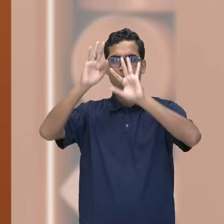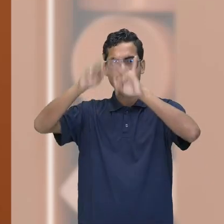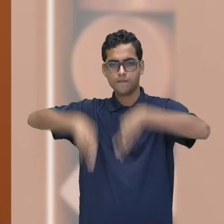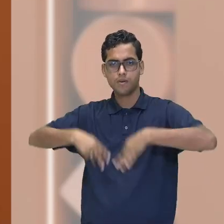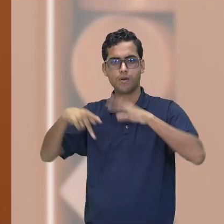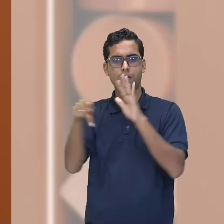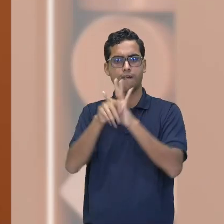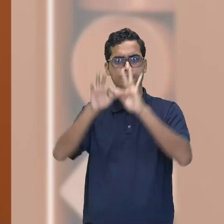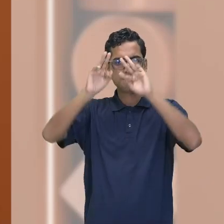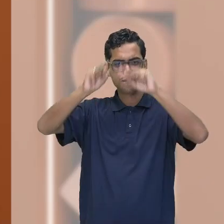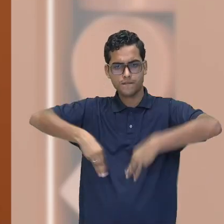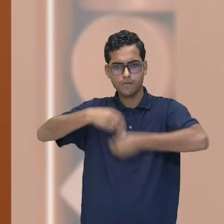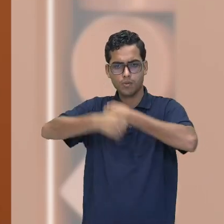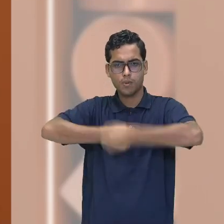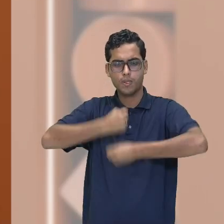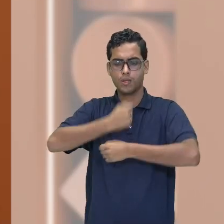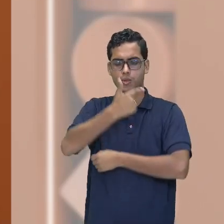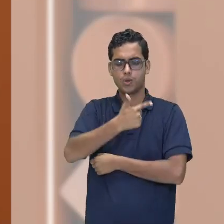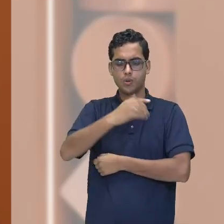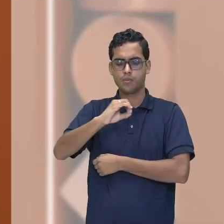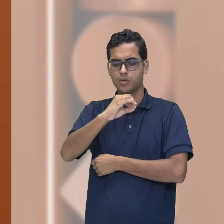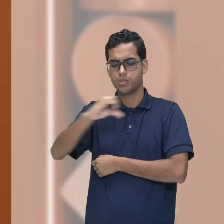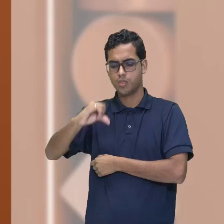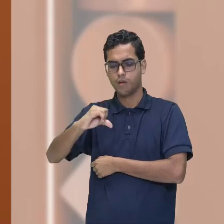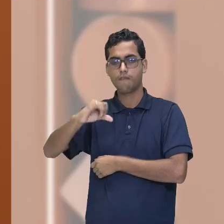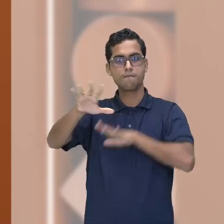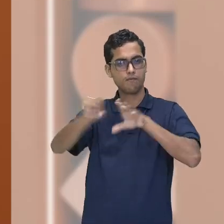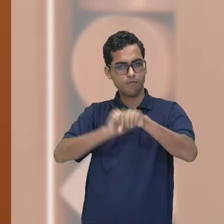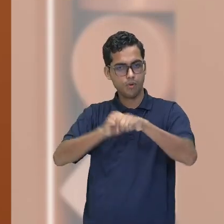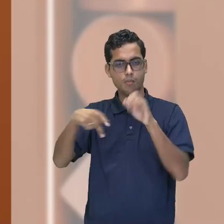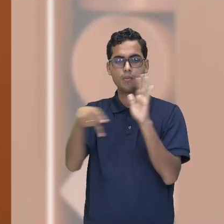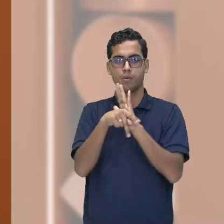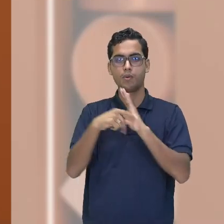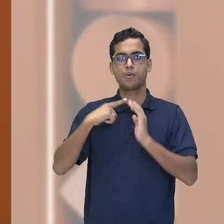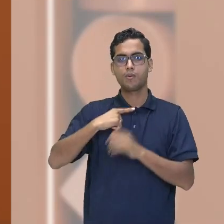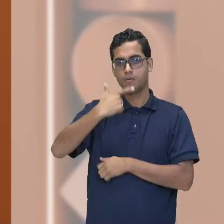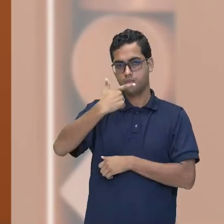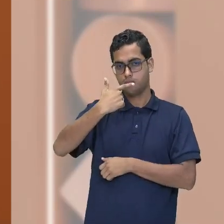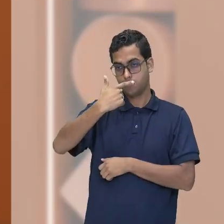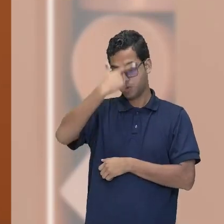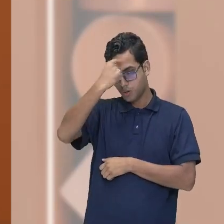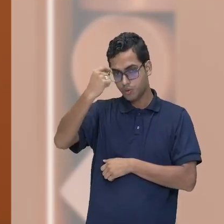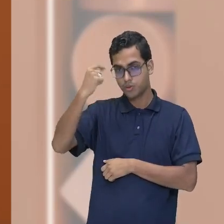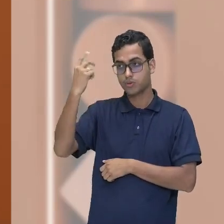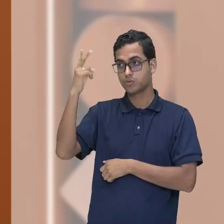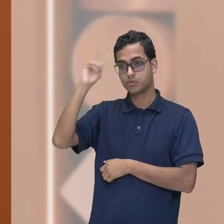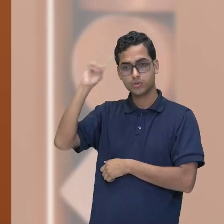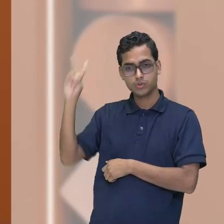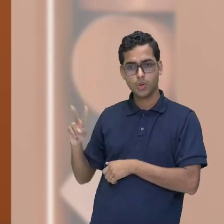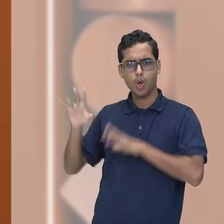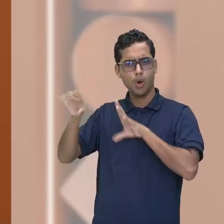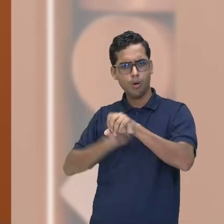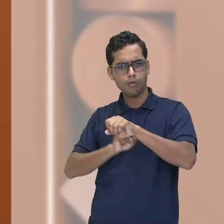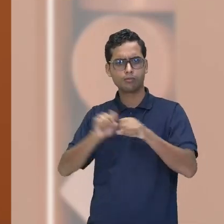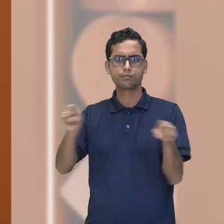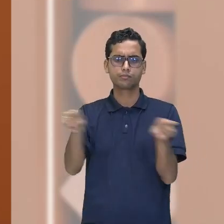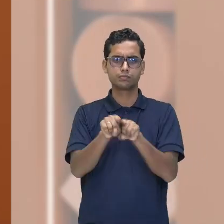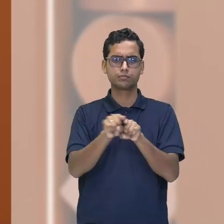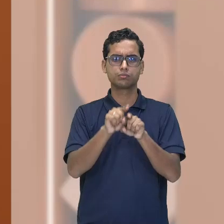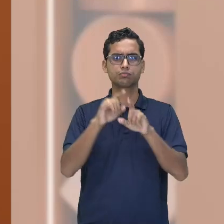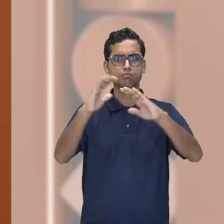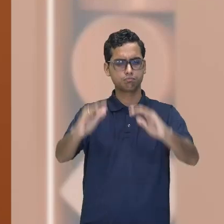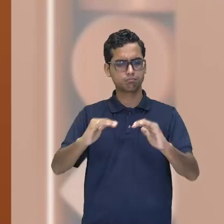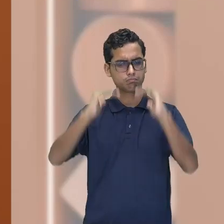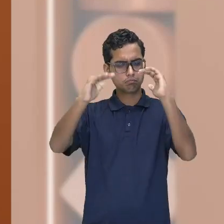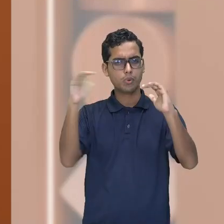graduação em 2009, não é? E tinha ali meu nível superior concluído. O outro marco importante, quando